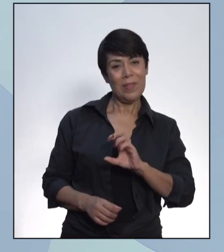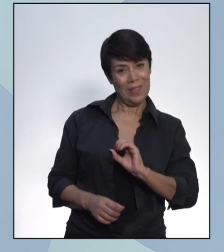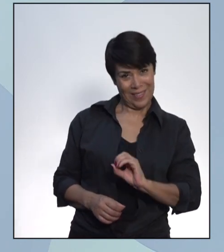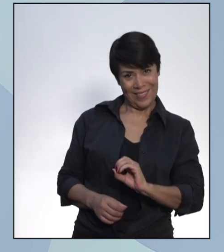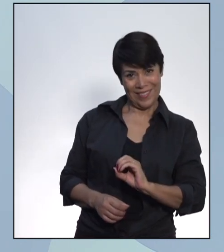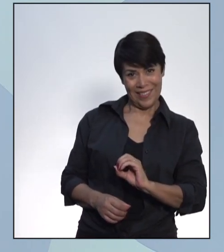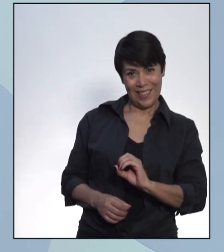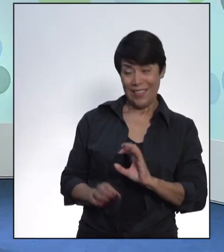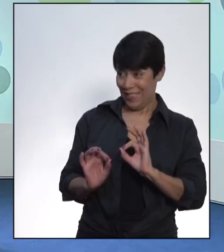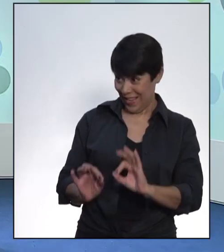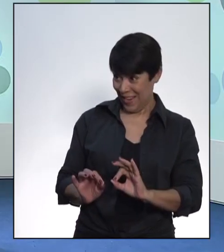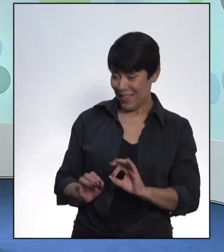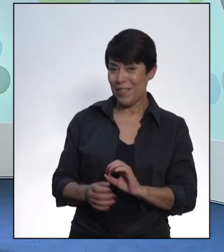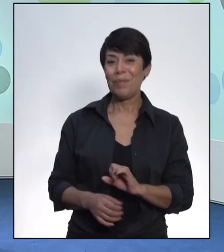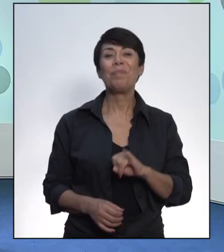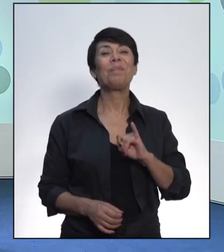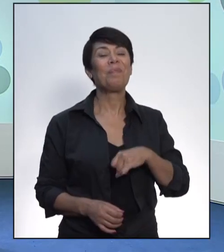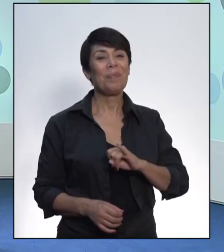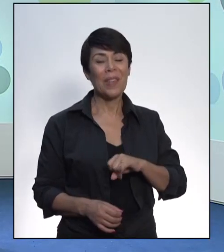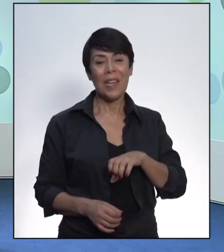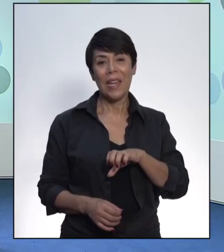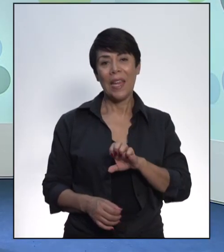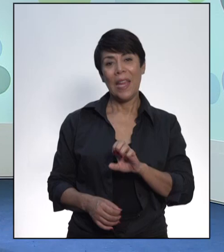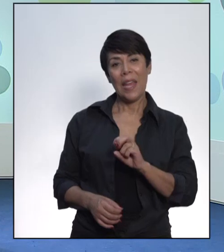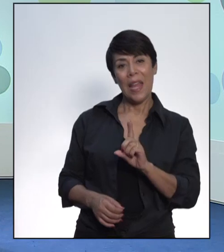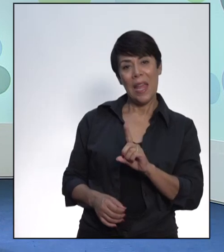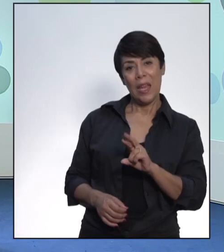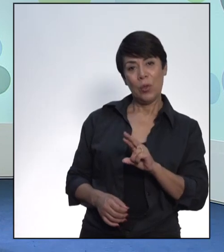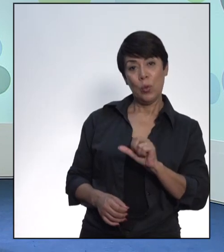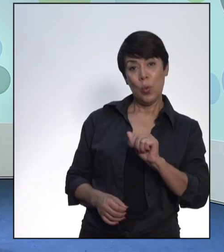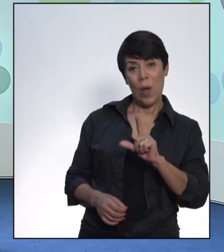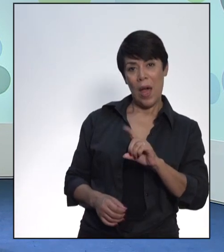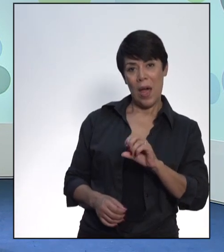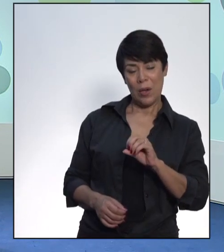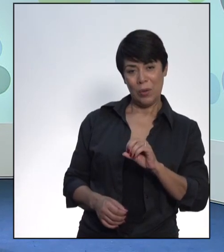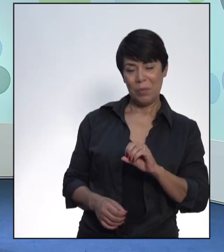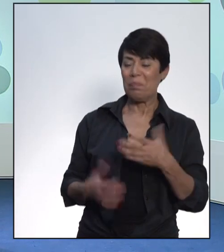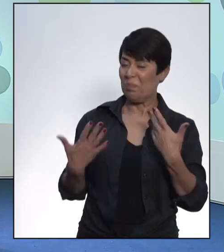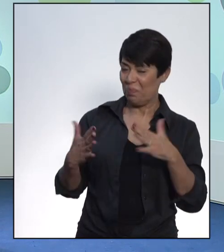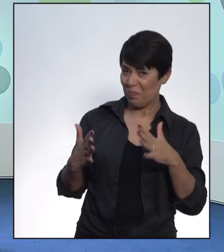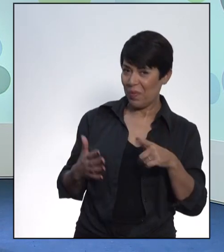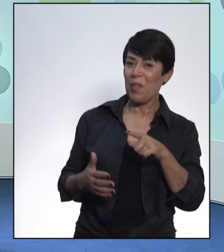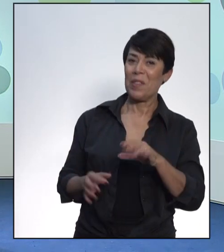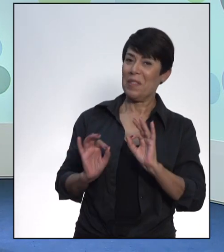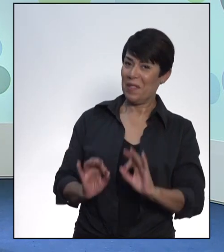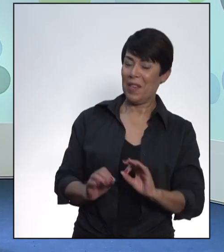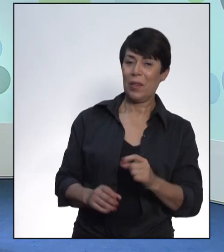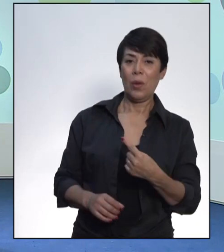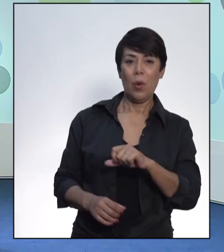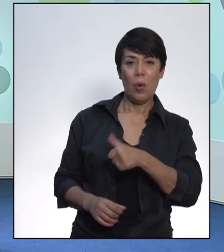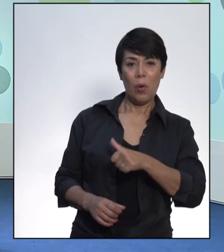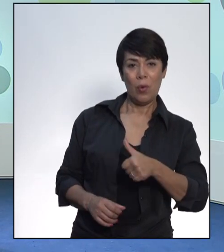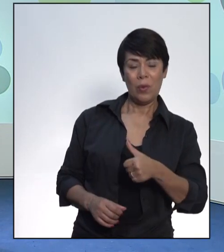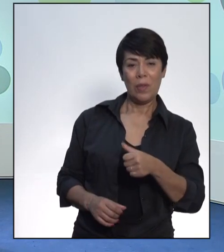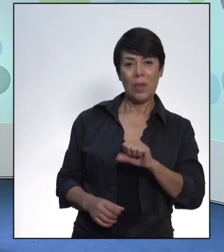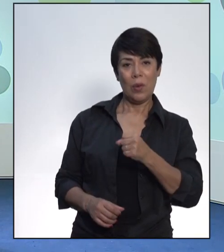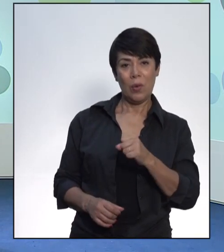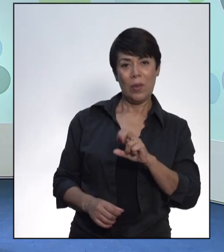11.850, né, Giba? Isso, então o Eduardo, né? O Eduardo Silva. Parabéns, Eduardo. Acertou, 11.850,